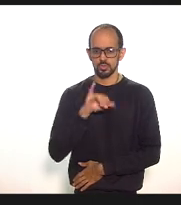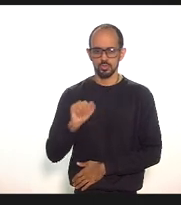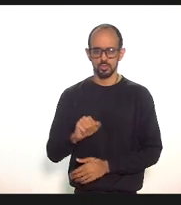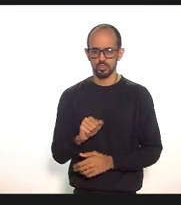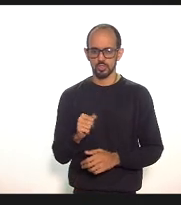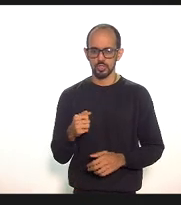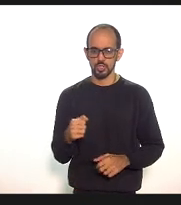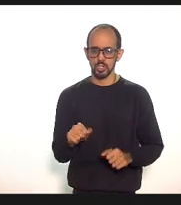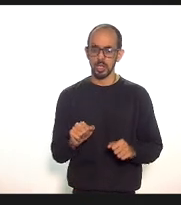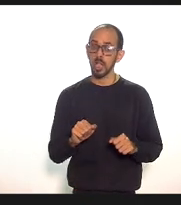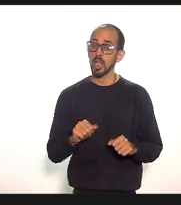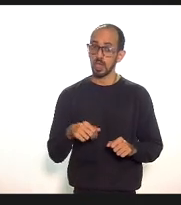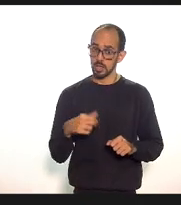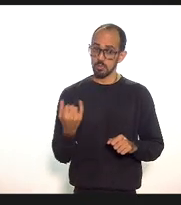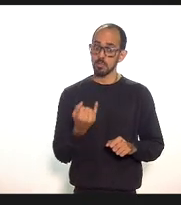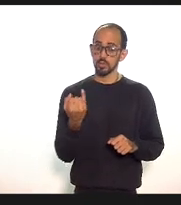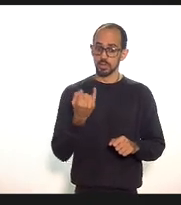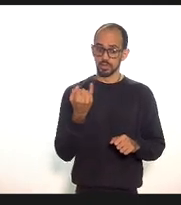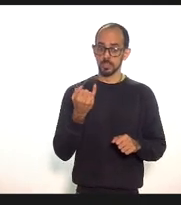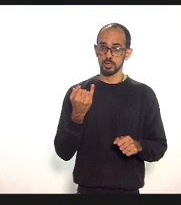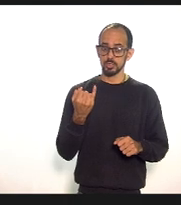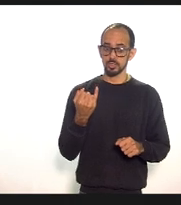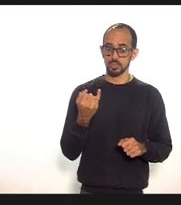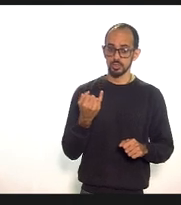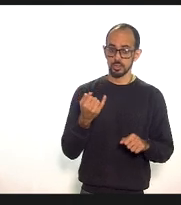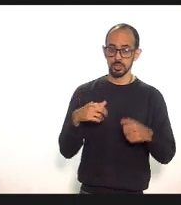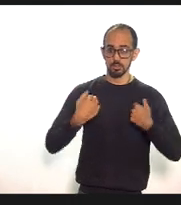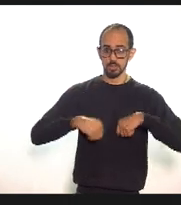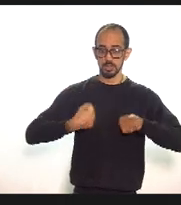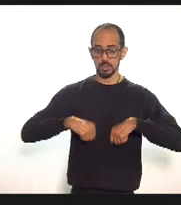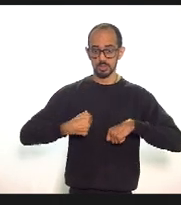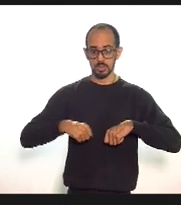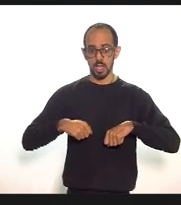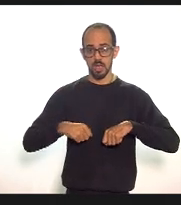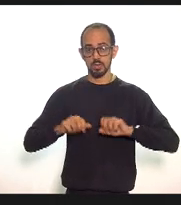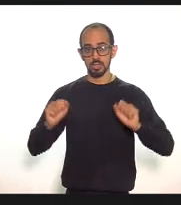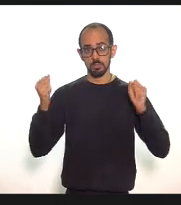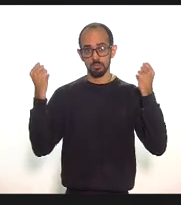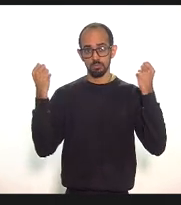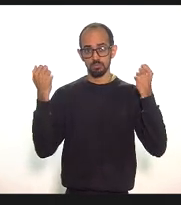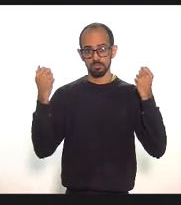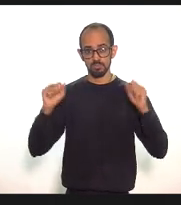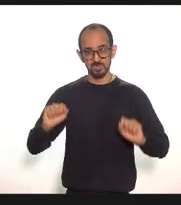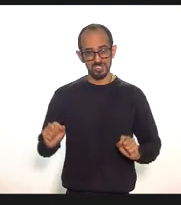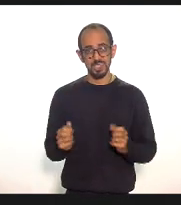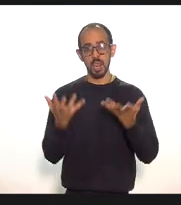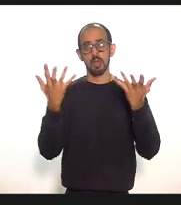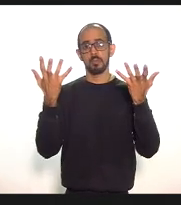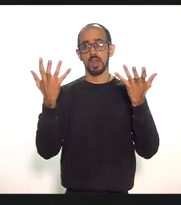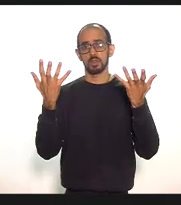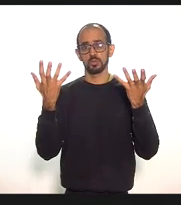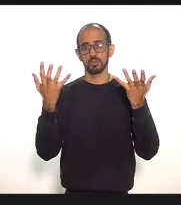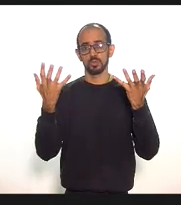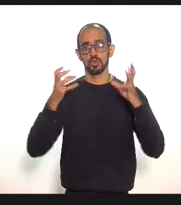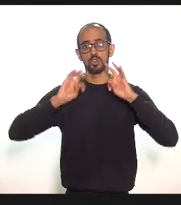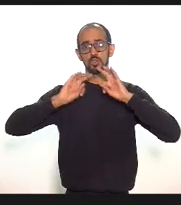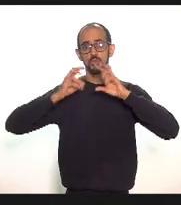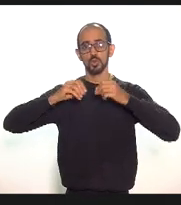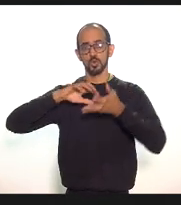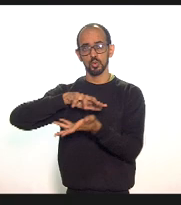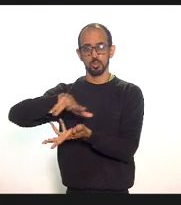bastante significativo e que deveria ser celebrado, né, em todo o